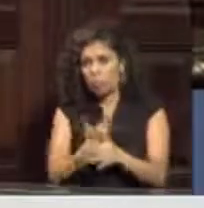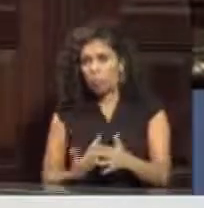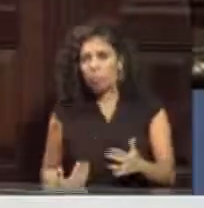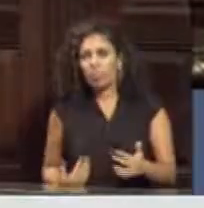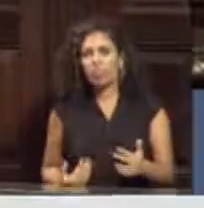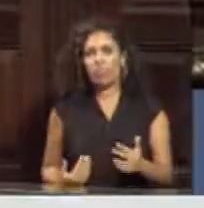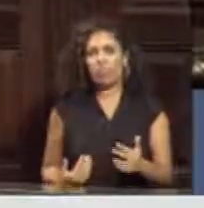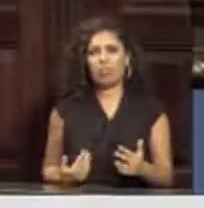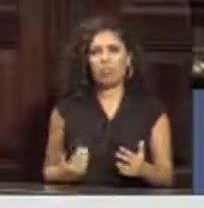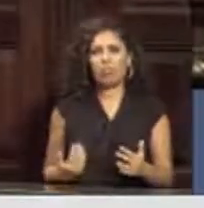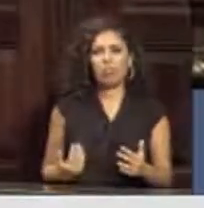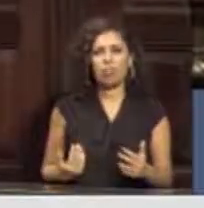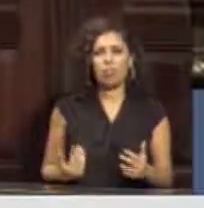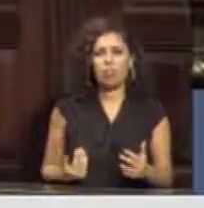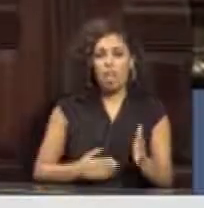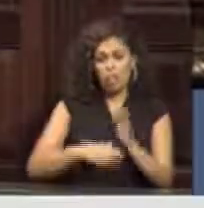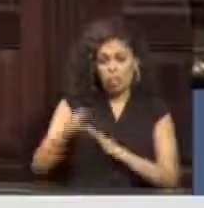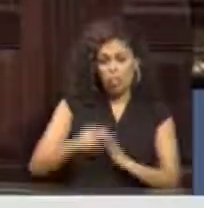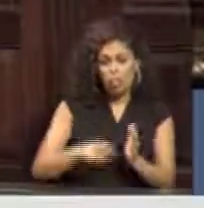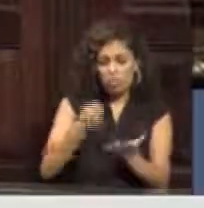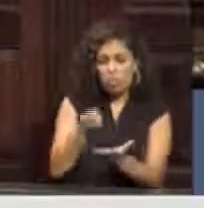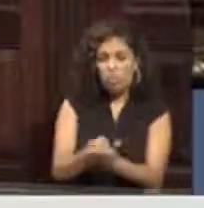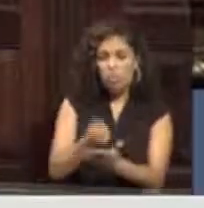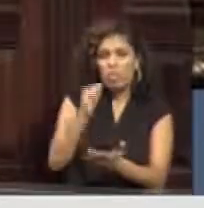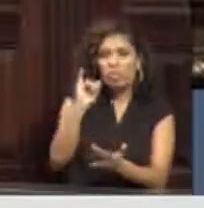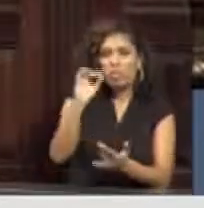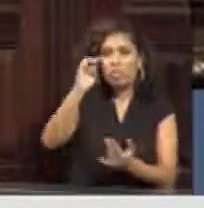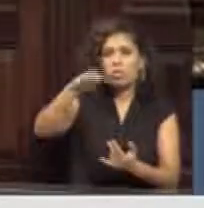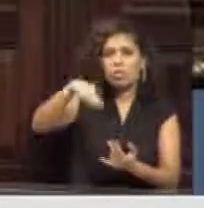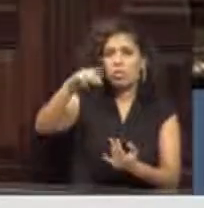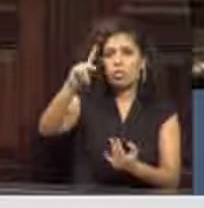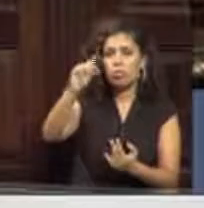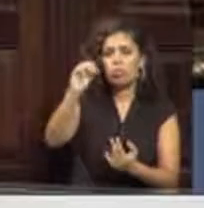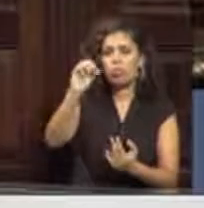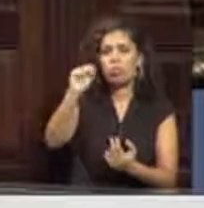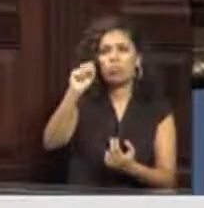de ISS. E todos nós sabemos